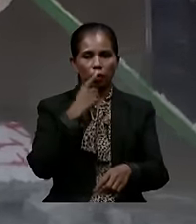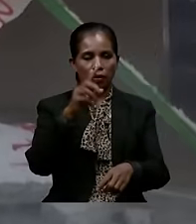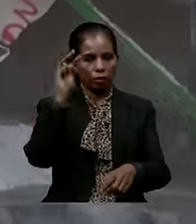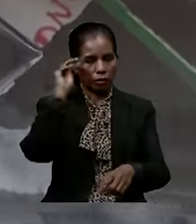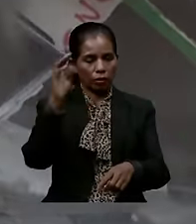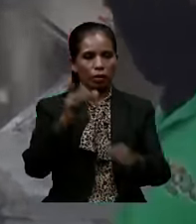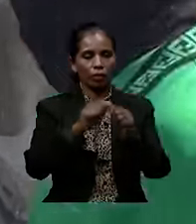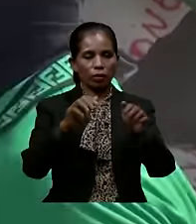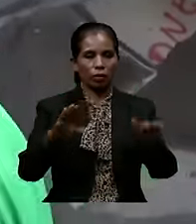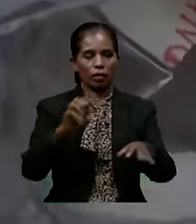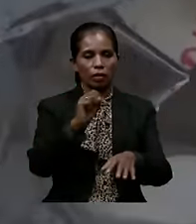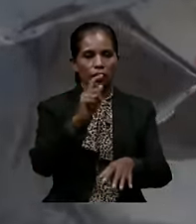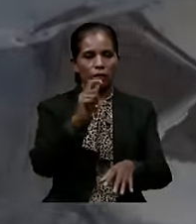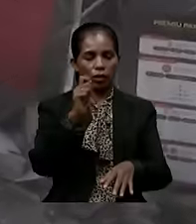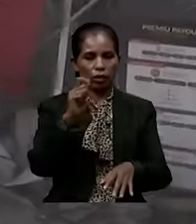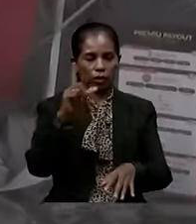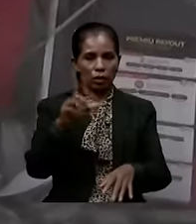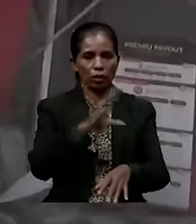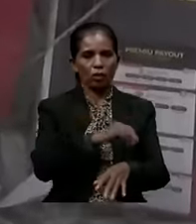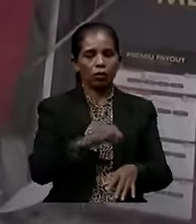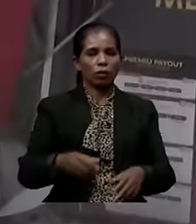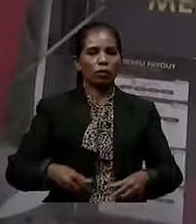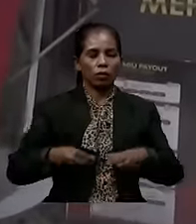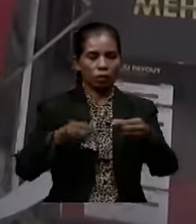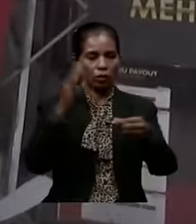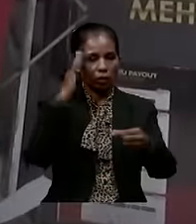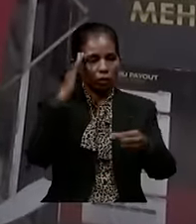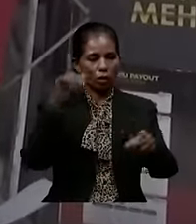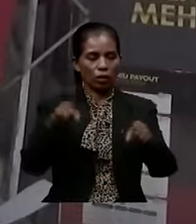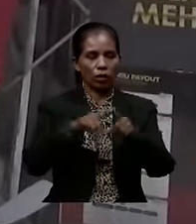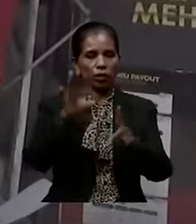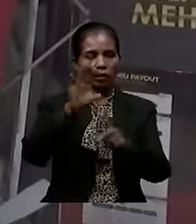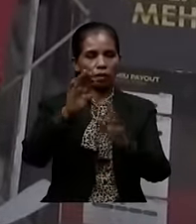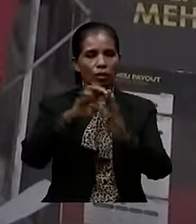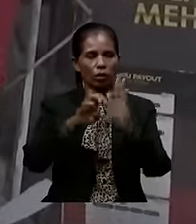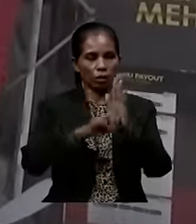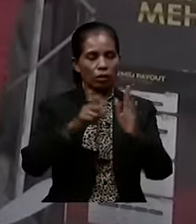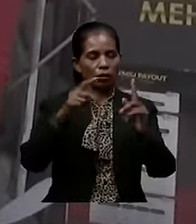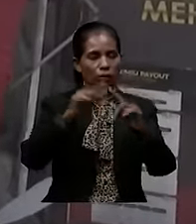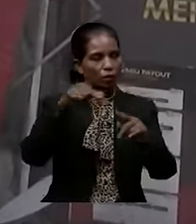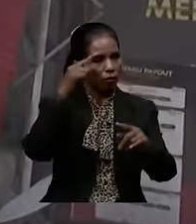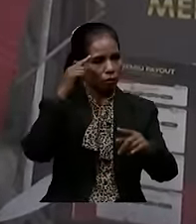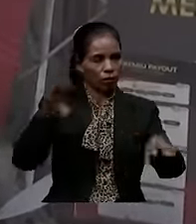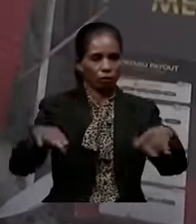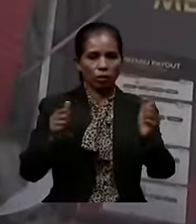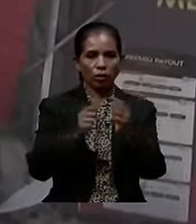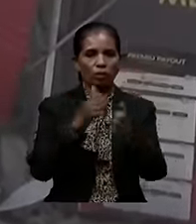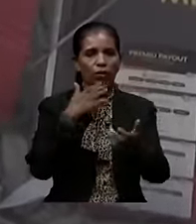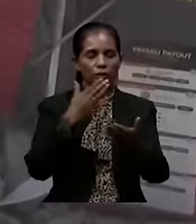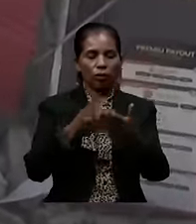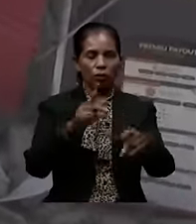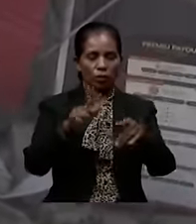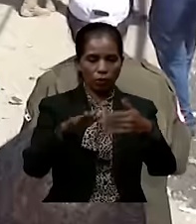ministro Administração Estatal Tomás Cabral, Odifone Hanoi, no Darcefe Estado do Governo, Atubele Halo coordenação dia com a comunidade